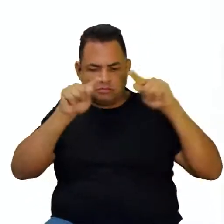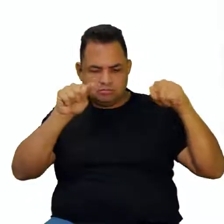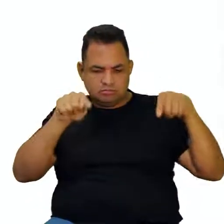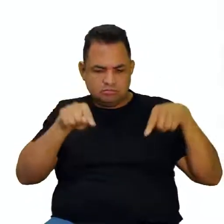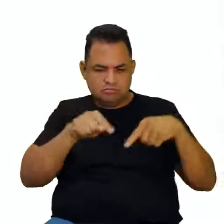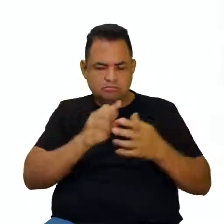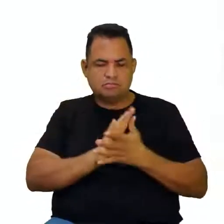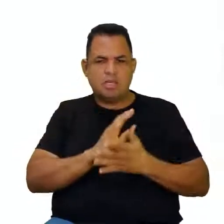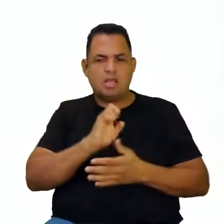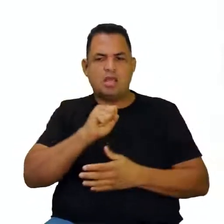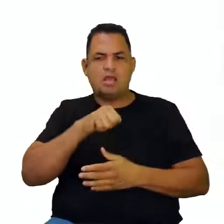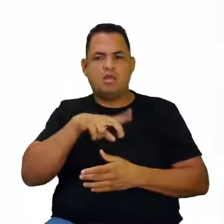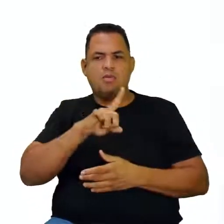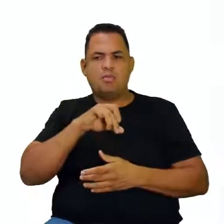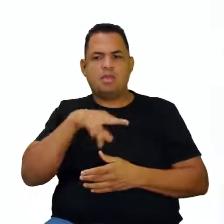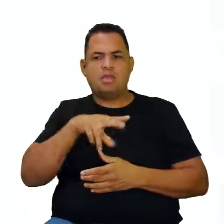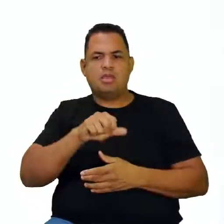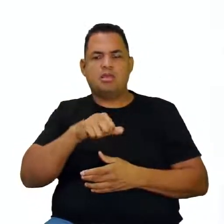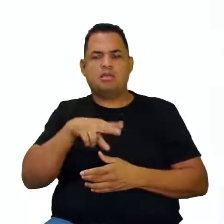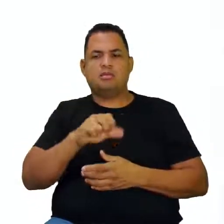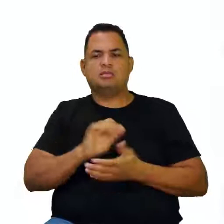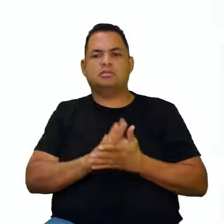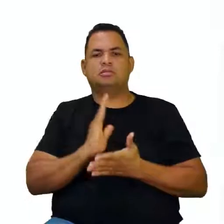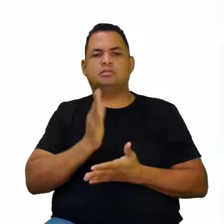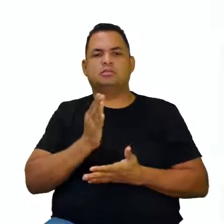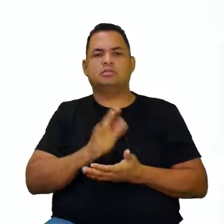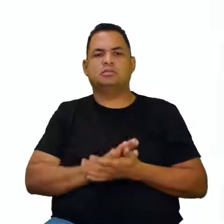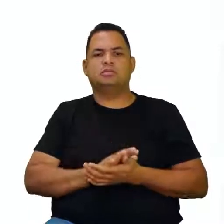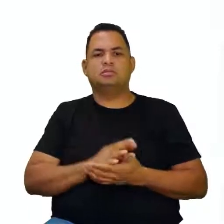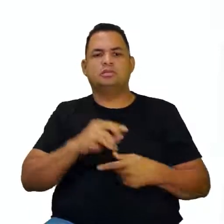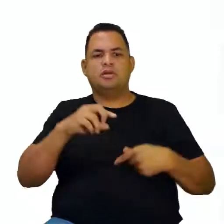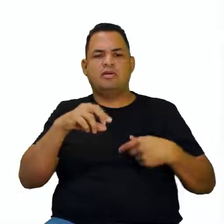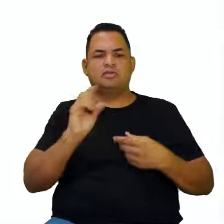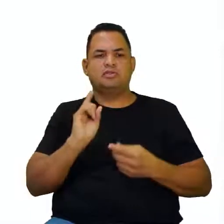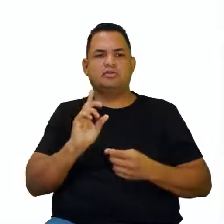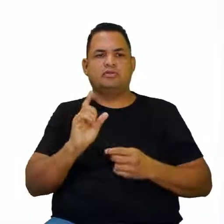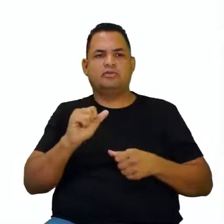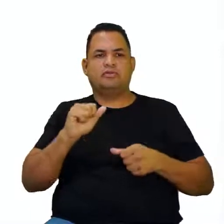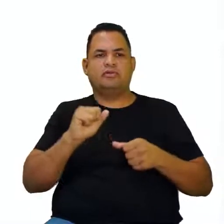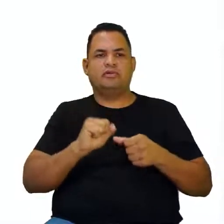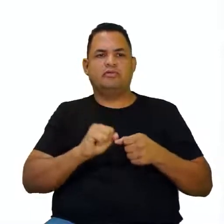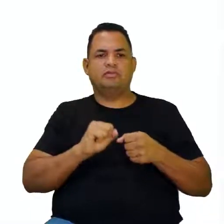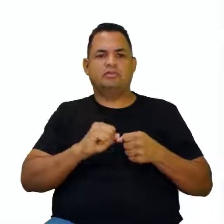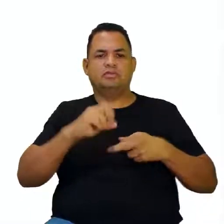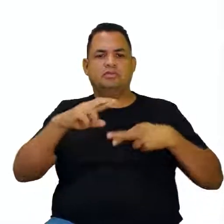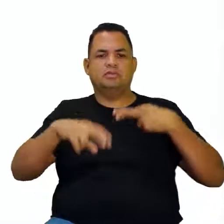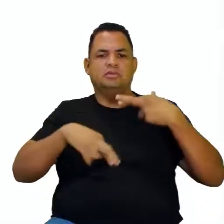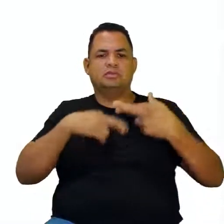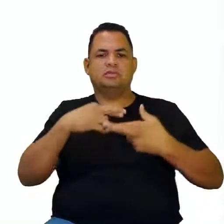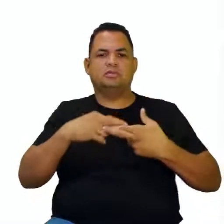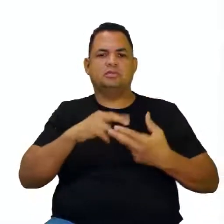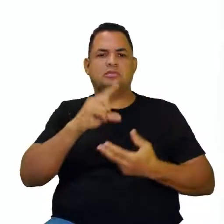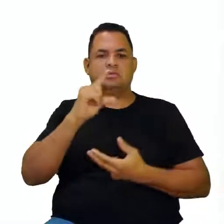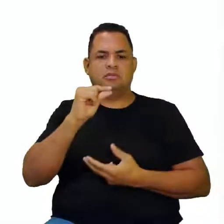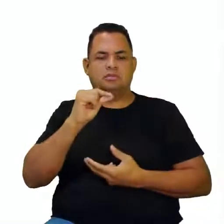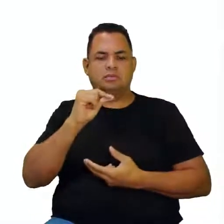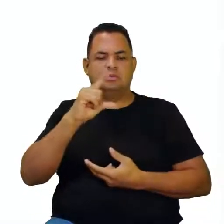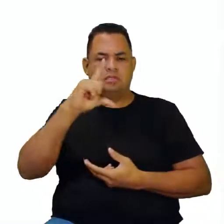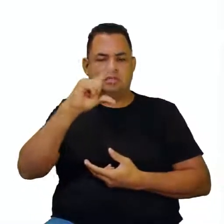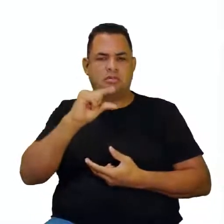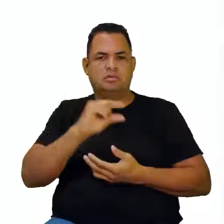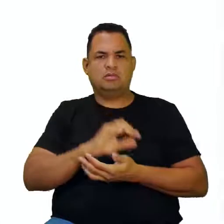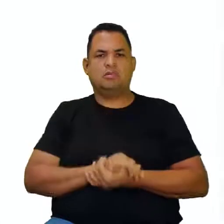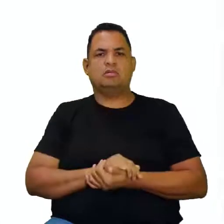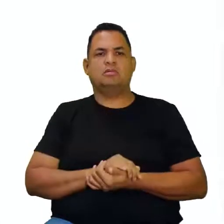alumínio. Aqui ele já tem o alumínio pronto, ele vai simplesmente reciclar, por isso o custo vai ser inferior. E